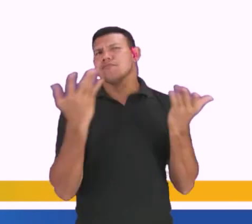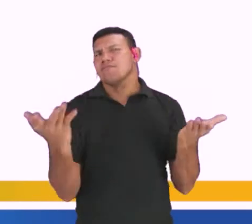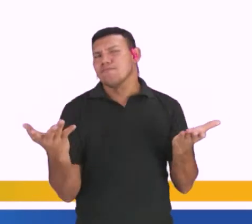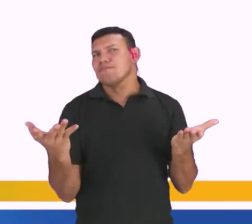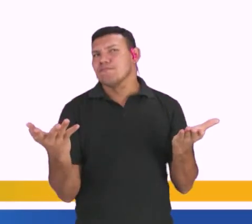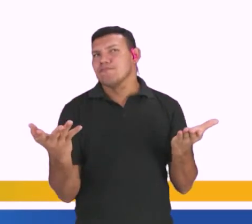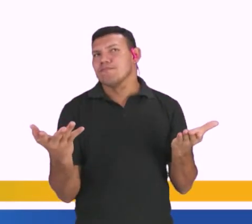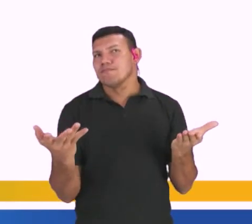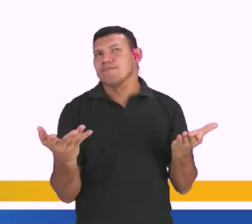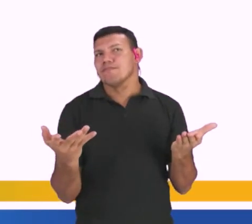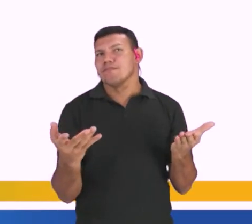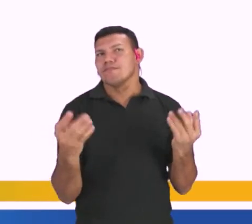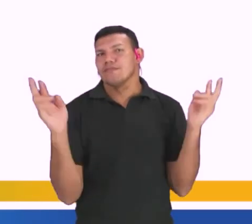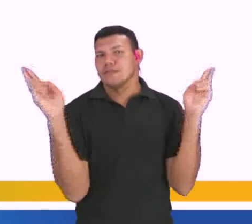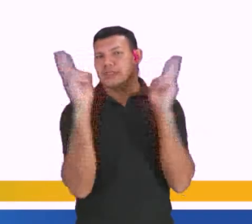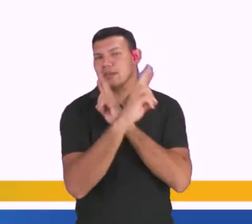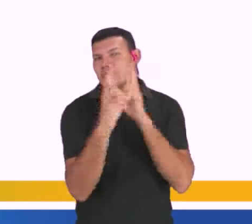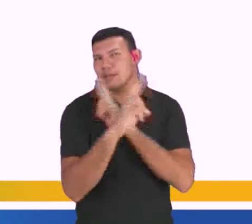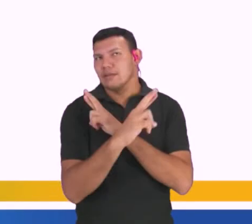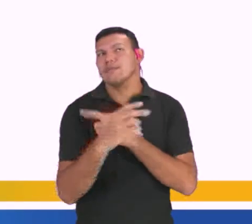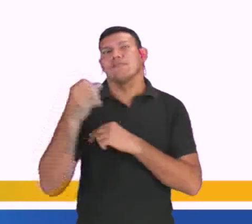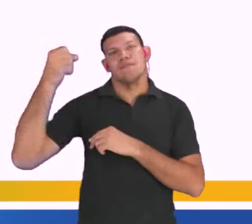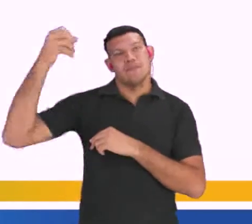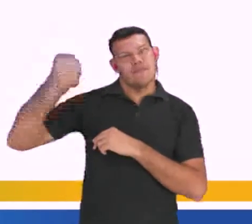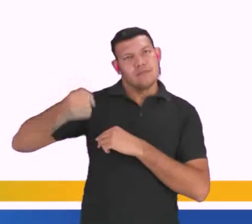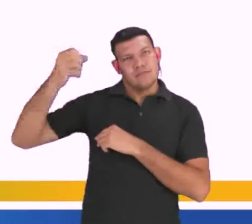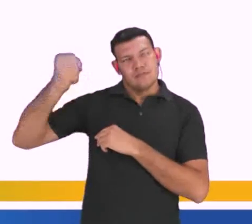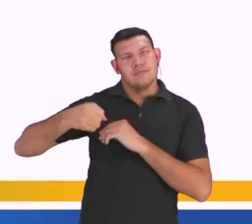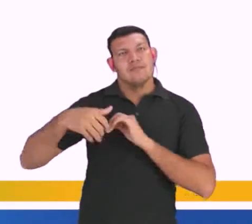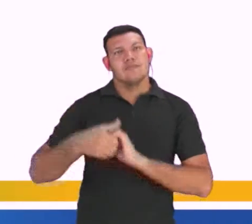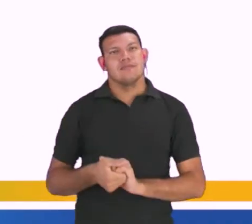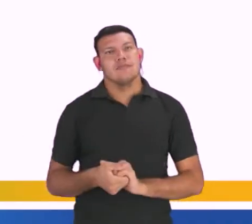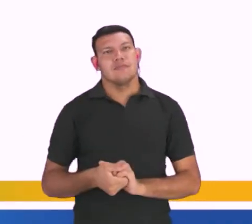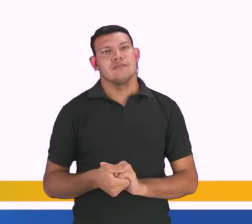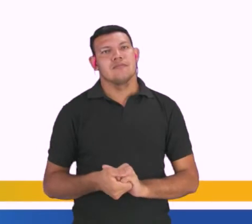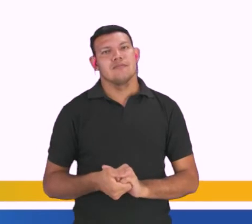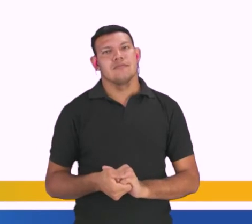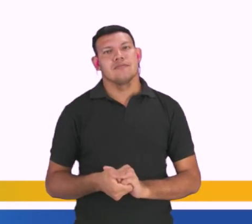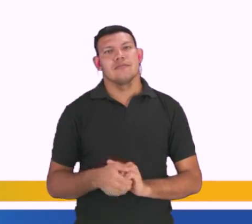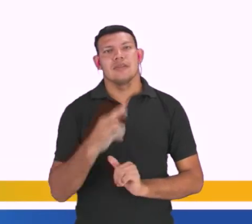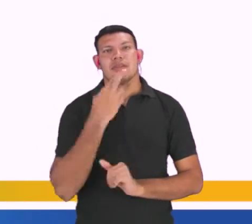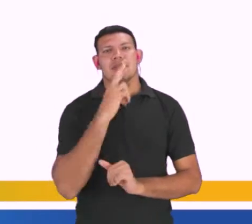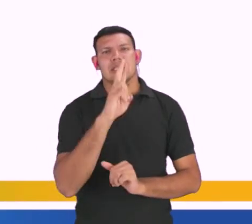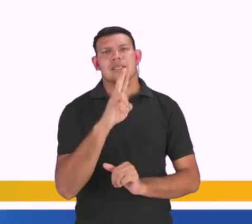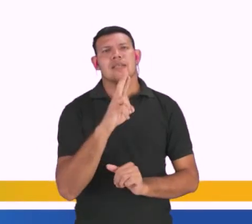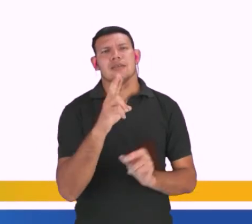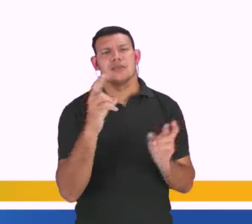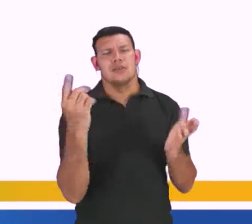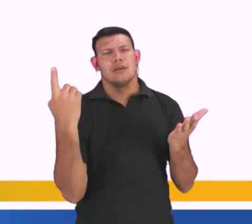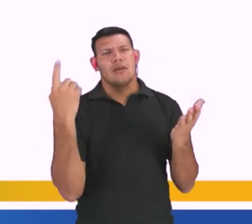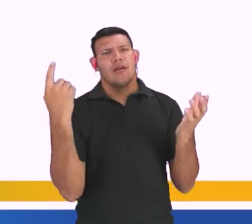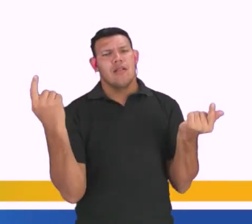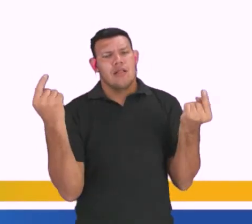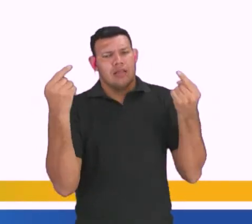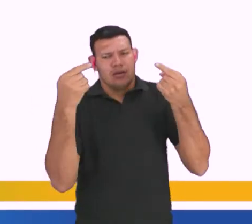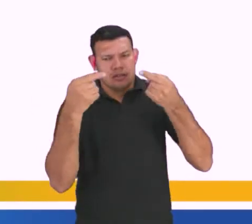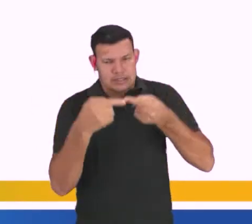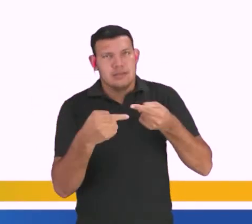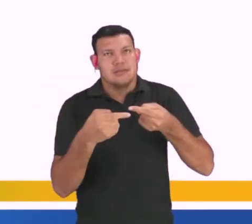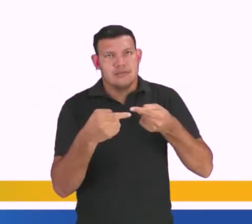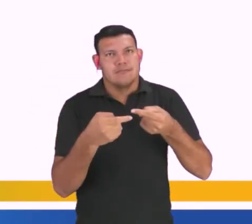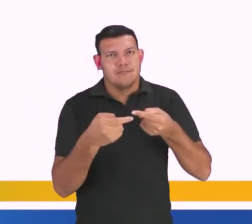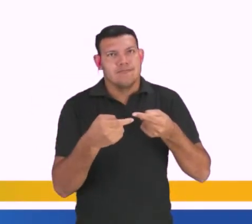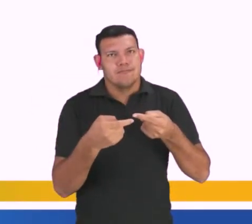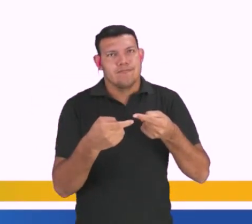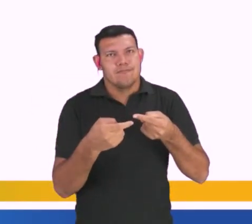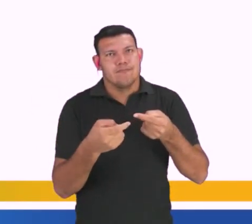Lático tem uma relação com leite, né? Então, qual é o derivado aí que tem essa